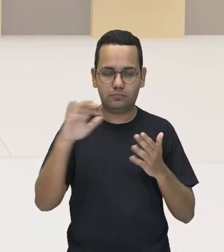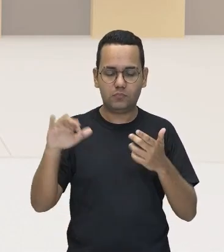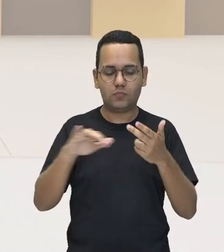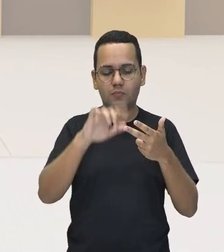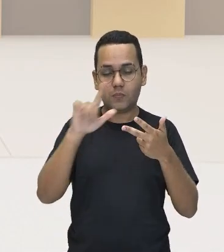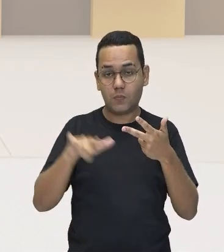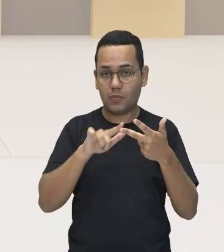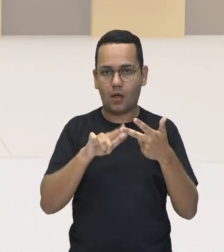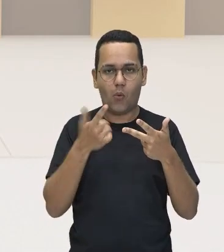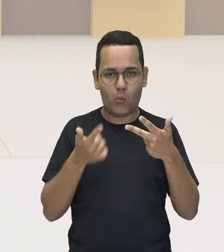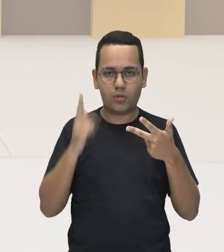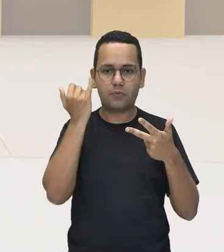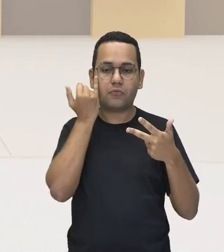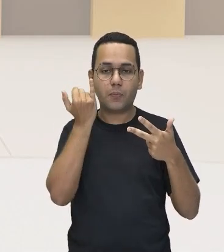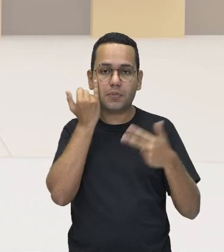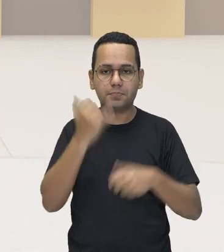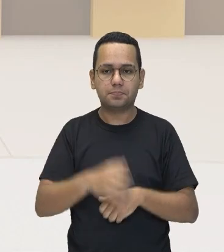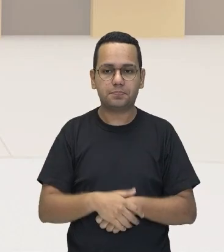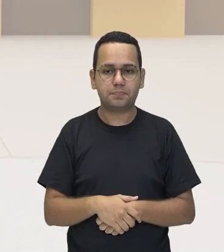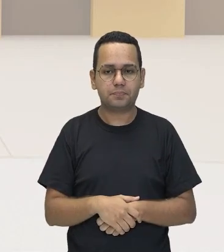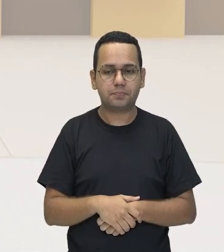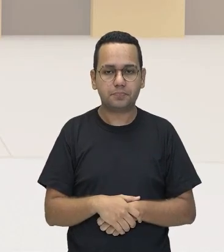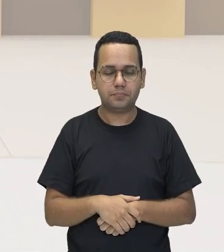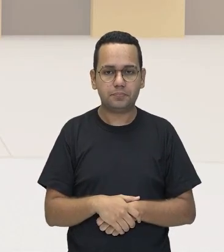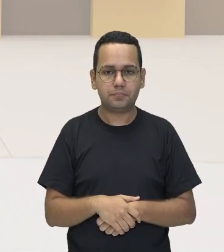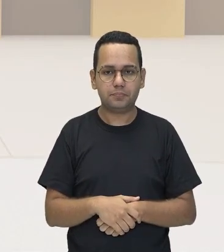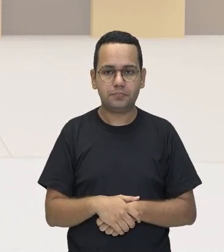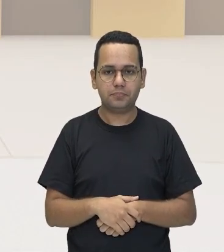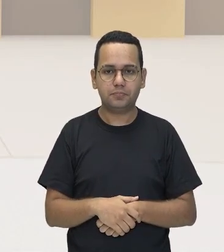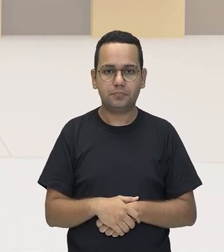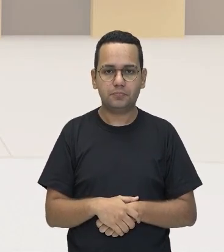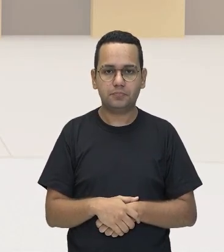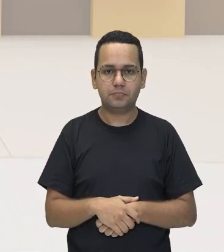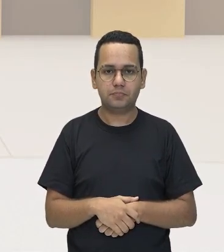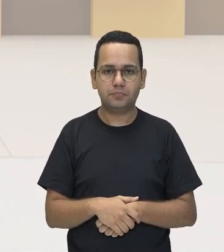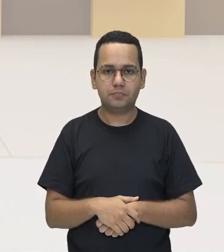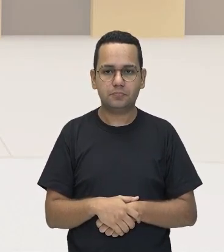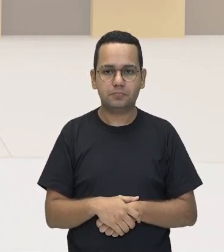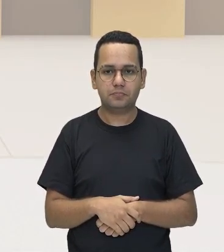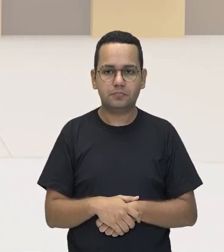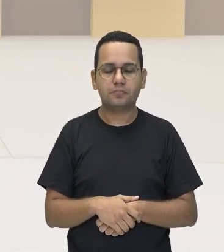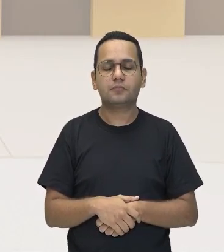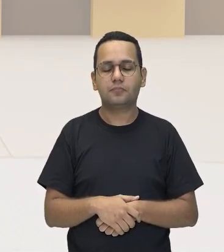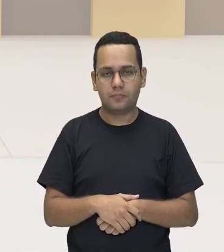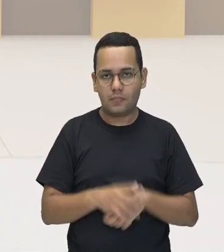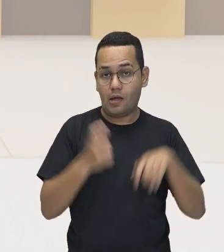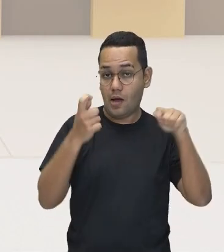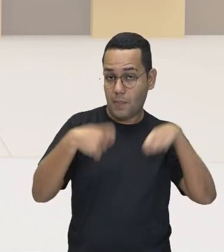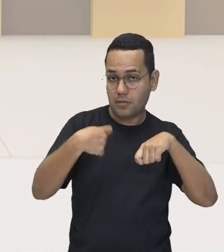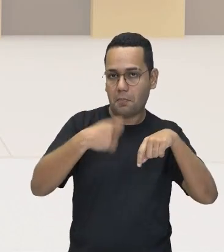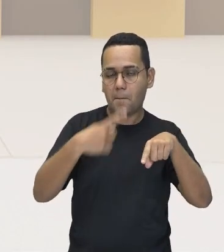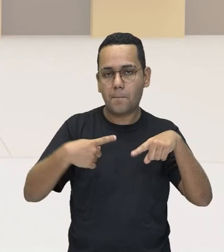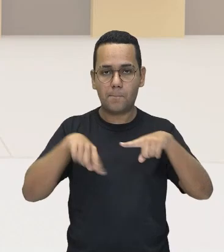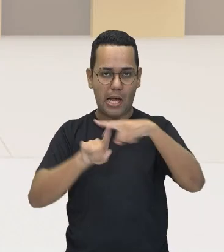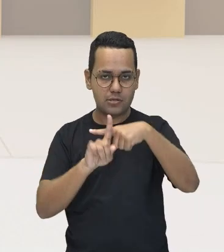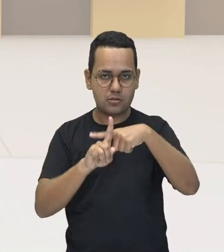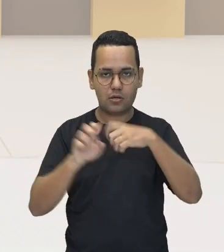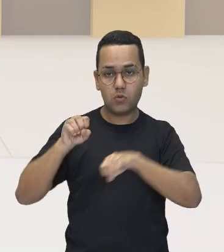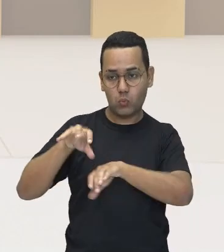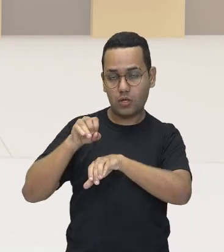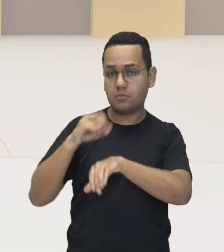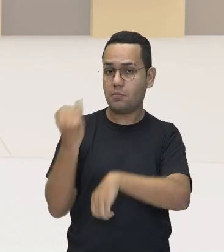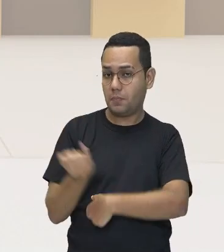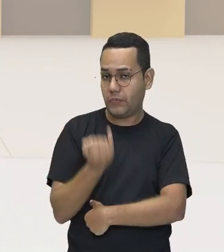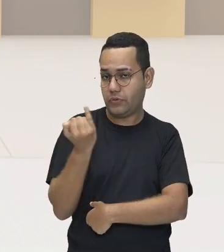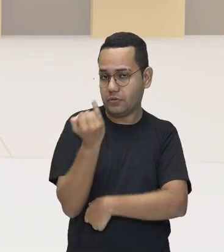dos stakeholders é a capacitação e educação, que é algo bem importante, tá? Então, você investir aí